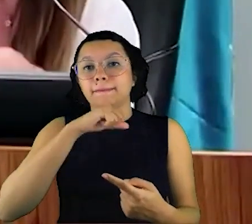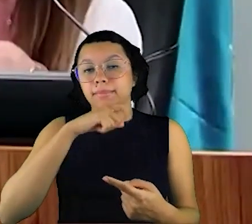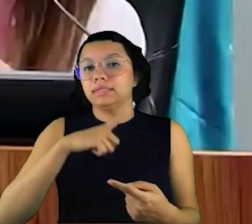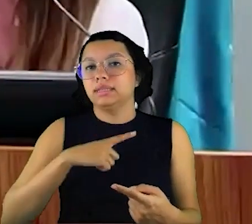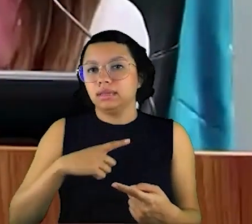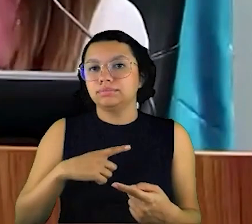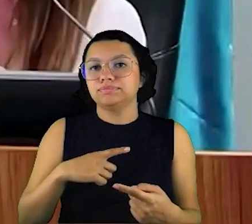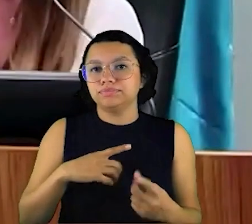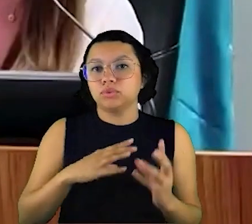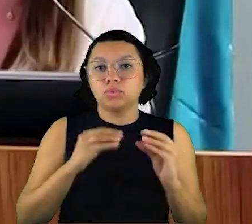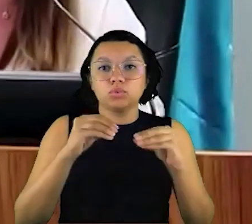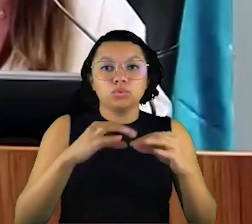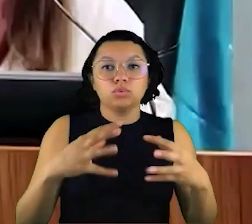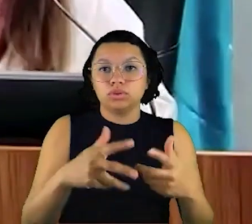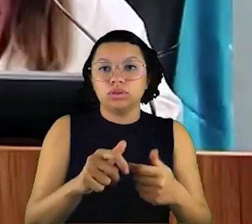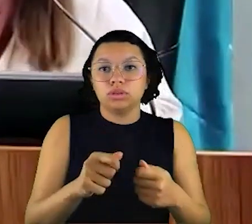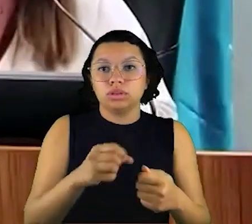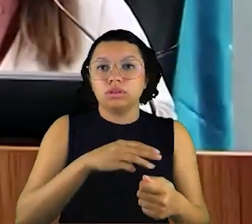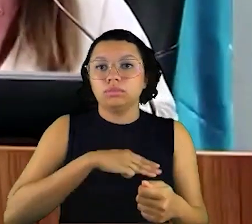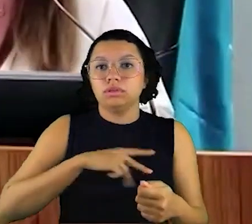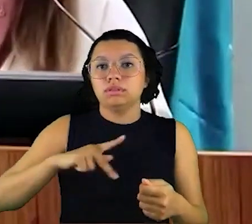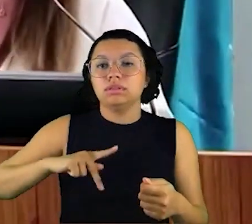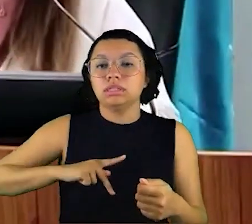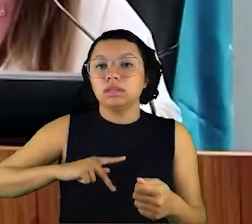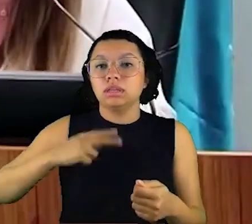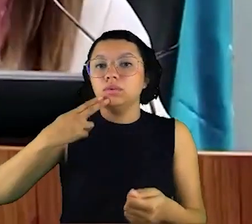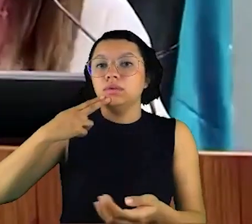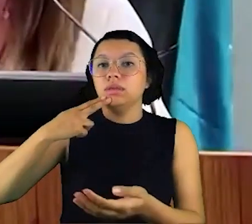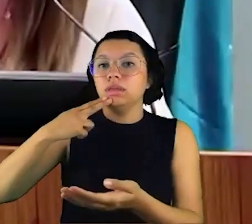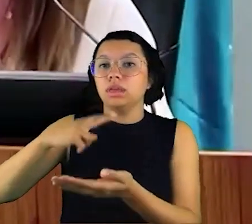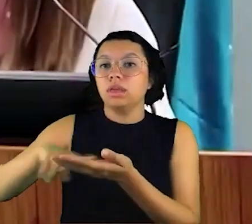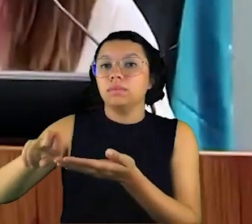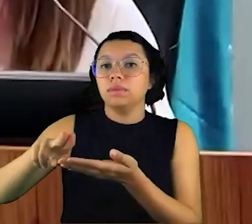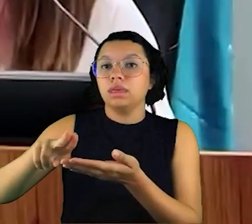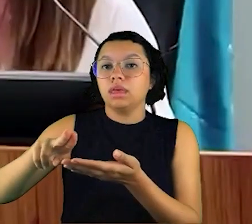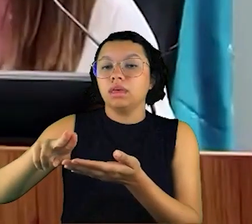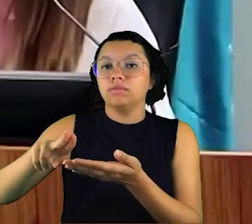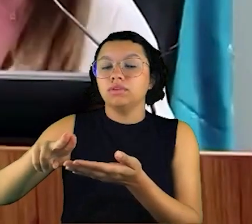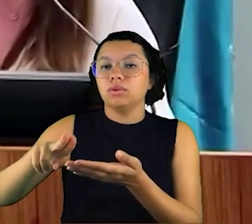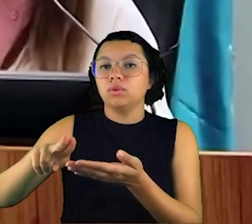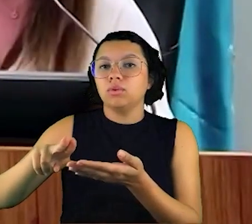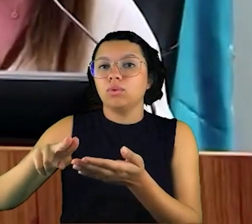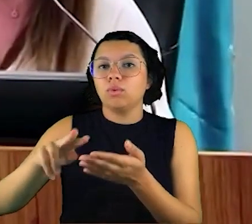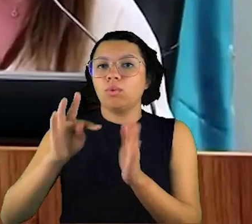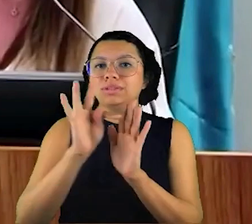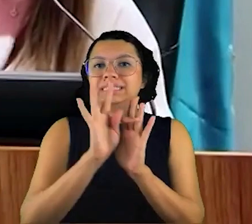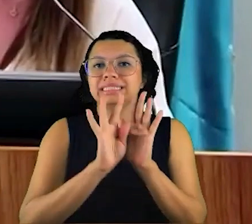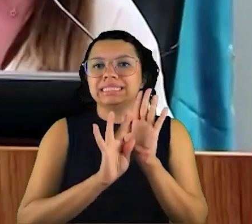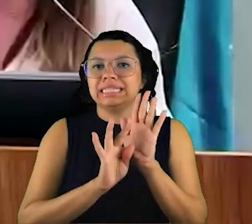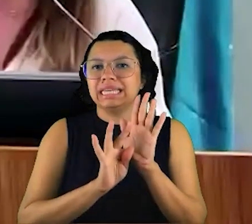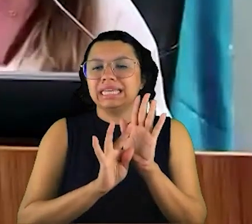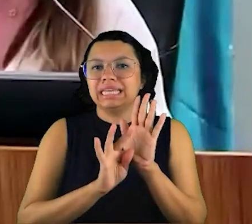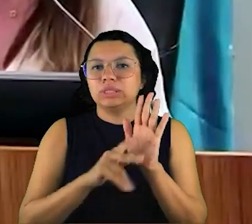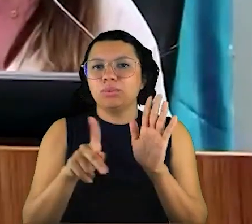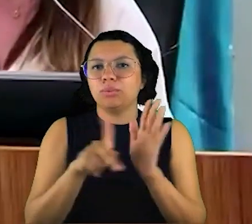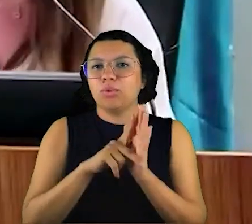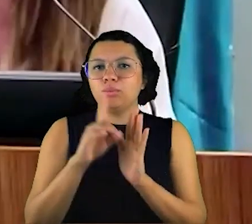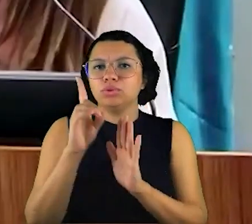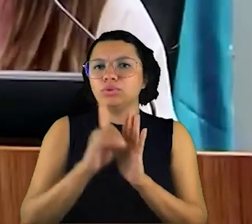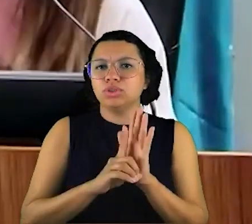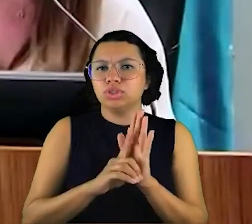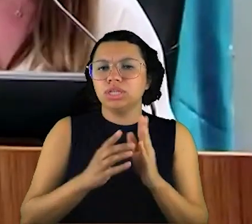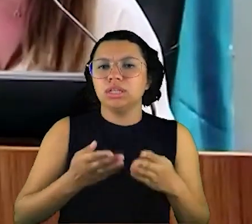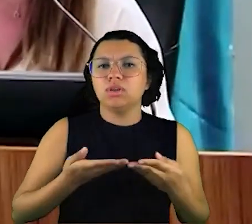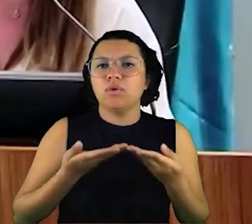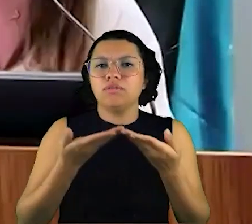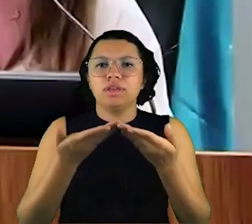assim, ficava tudo ali. Aí o Ministério Público pegava e mandava um ofício em juridiquês para a pessoa, por carta, oferecendo